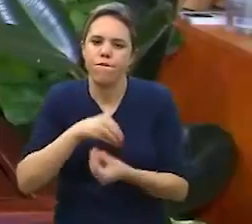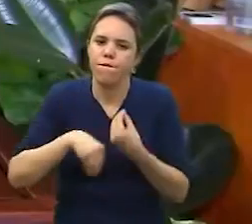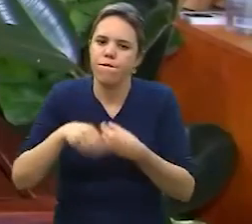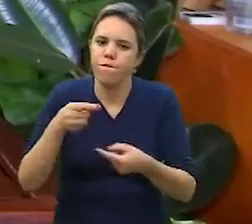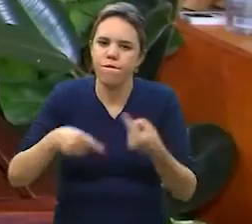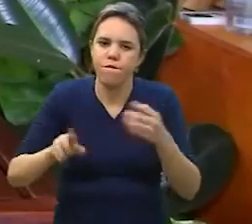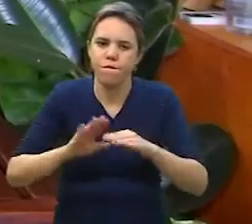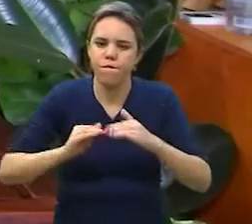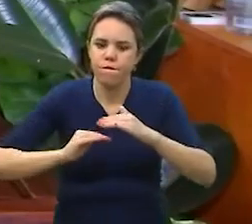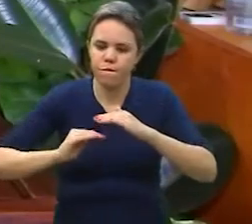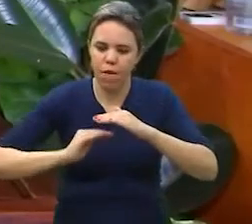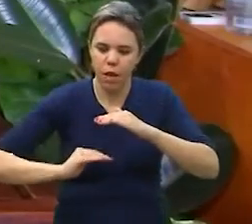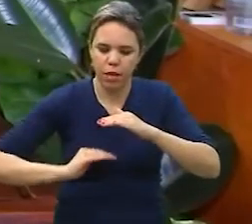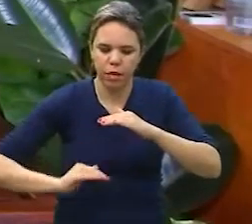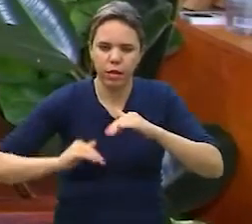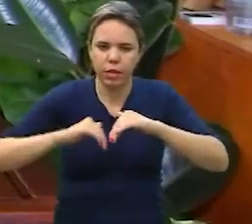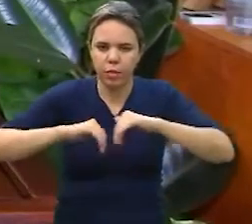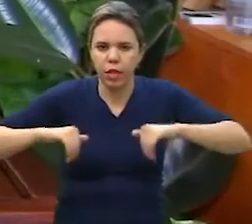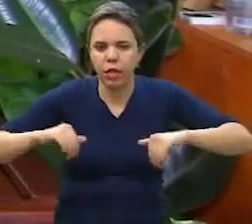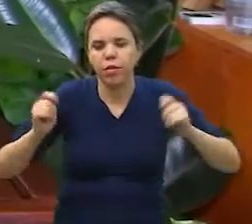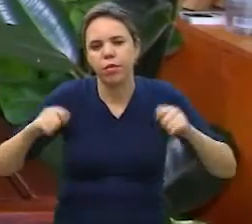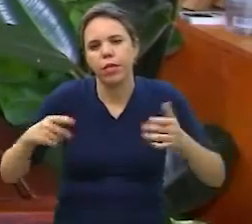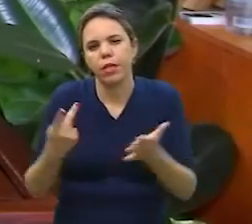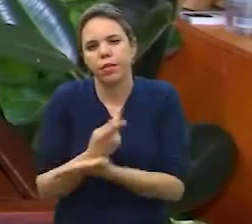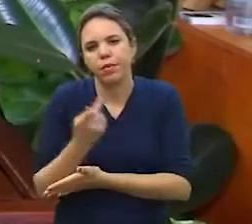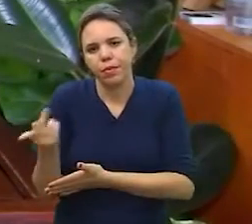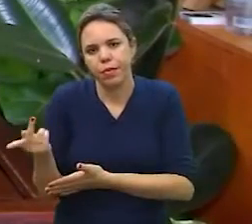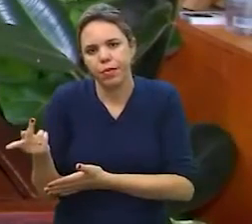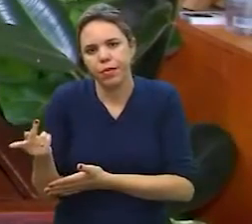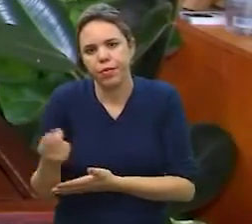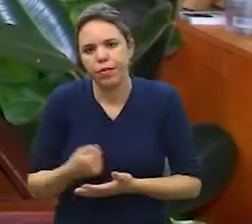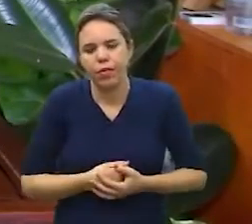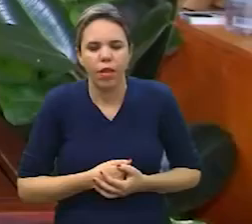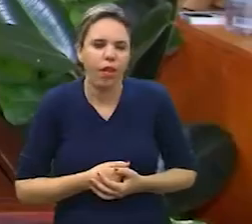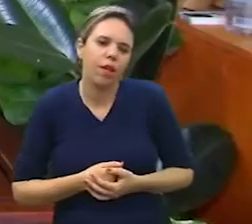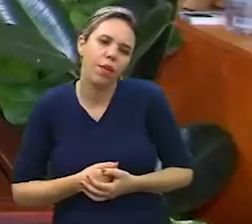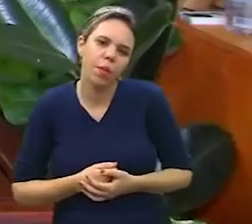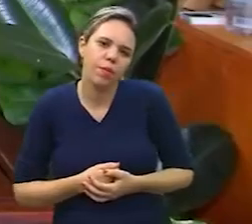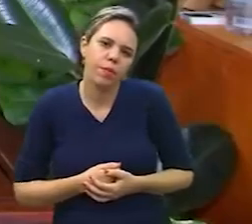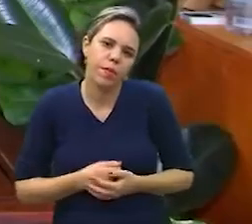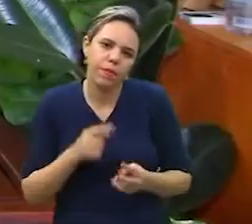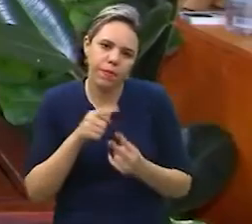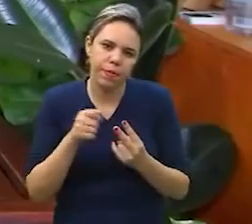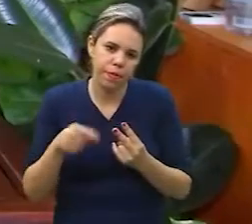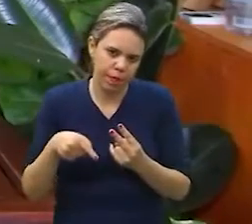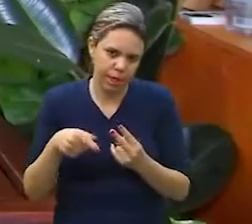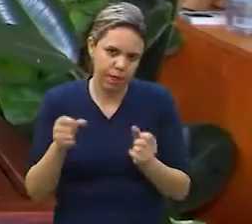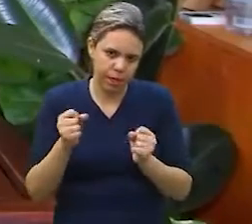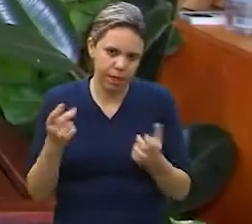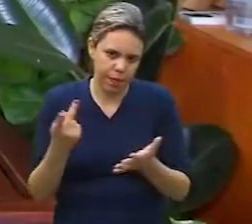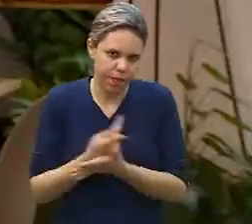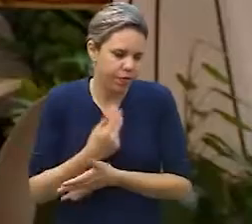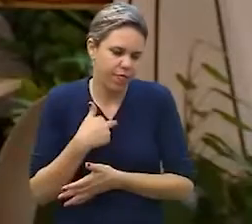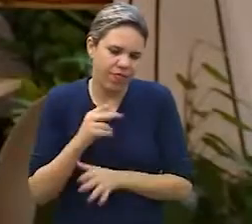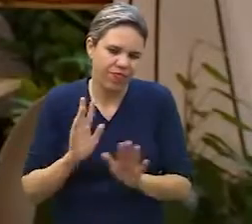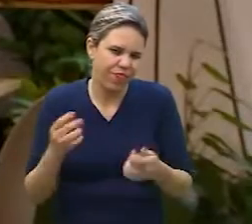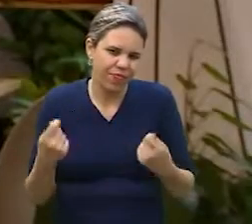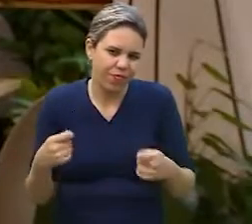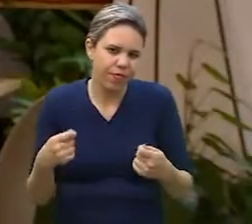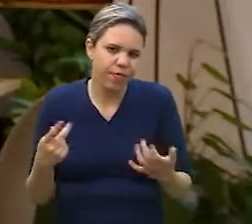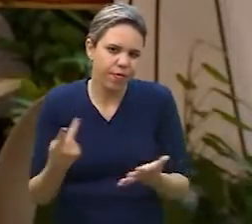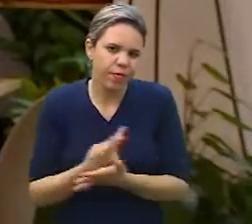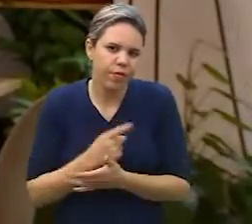maltine. E aí, quero saber, dá para errar nessa receita? Nas duas, né? Dá para errar?